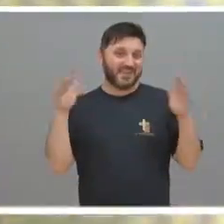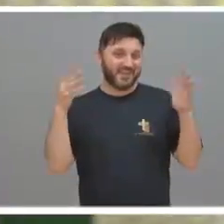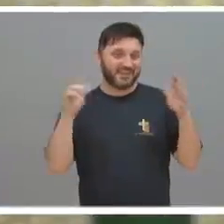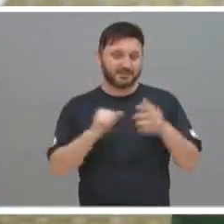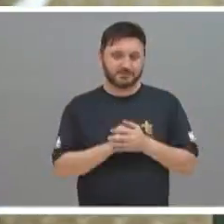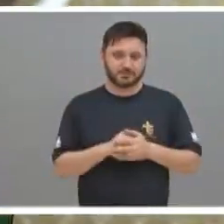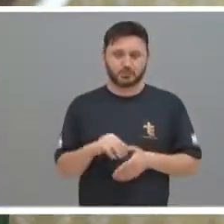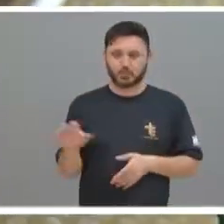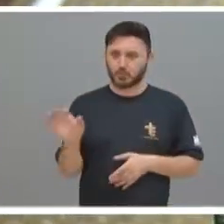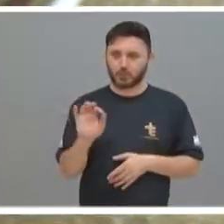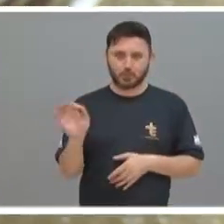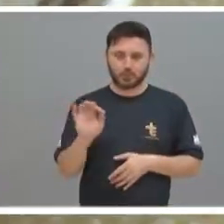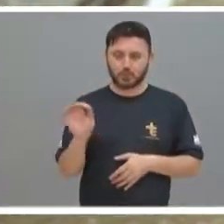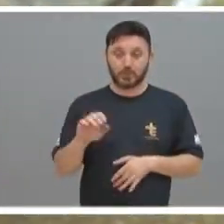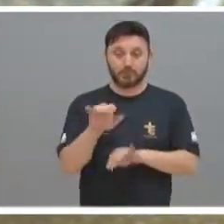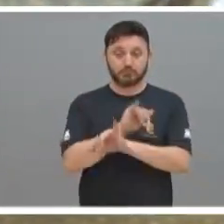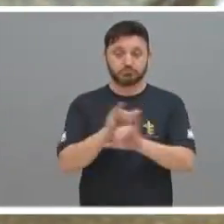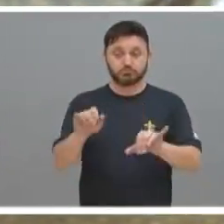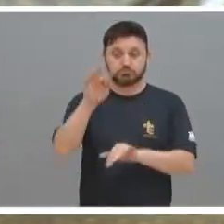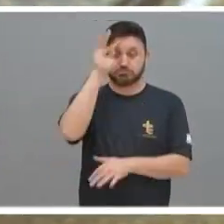essa profissão de fé